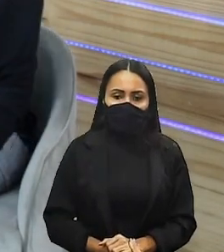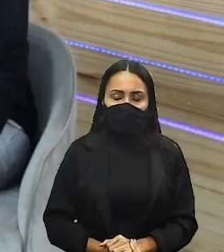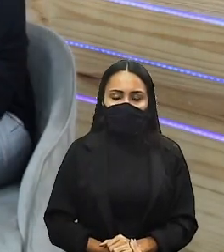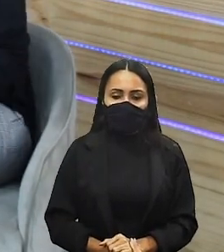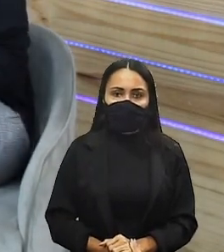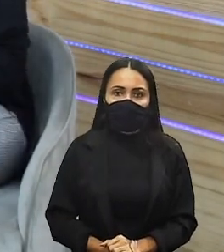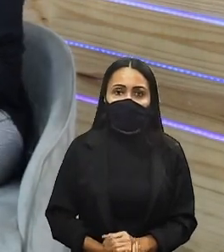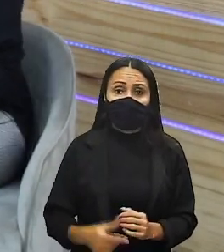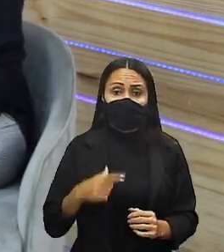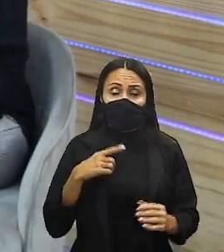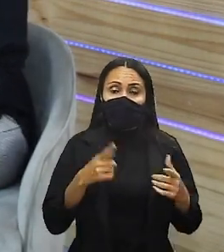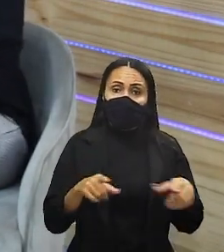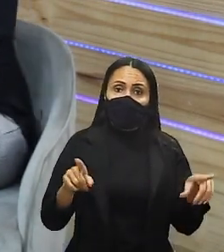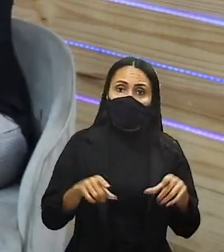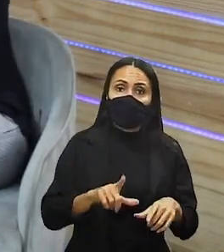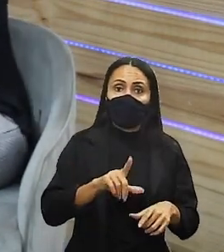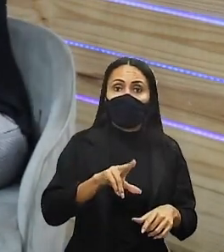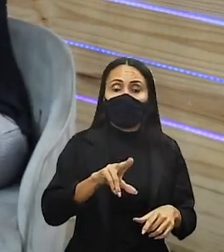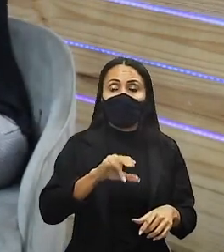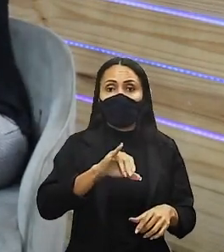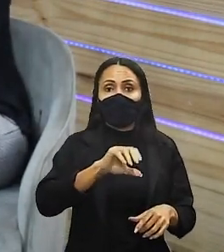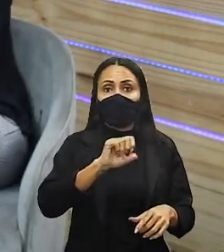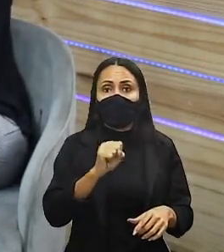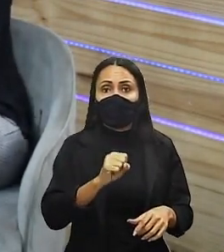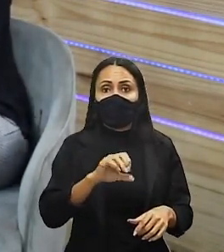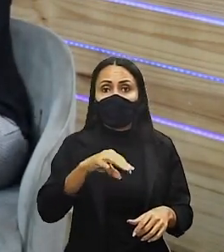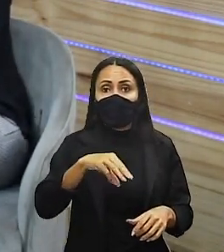música do Luiz Melodia, né, que ele fala assim,